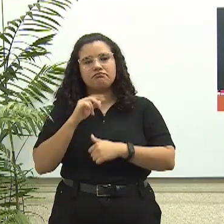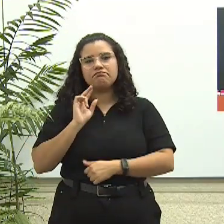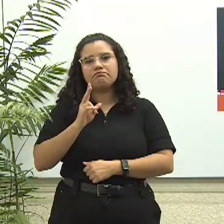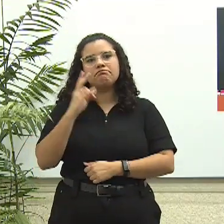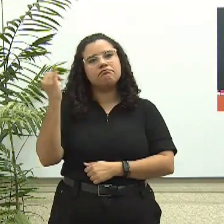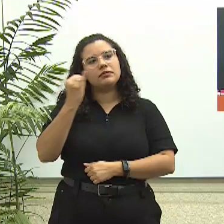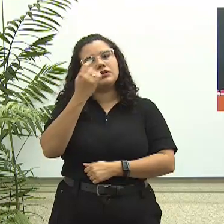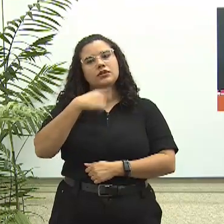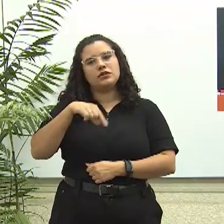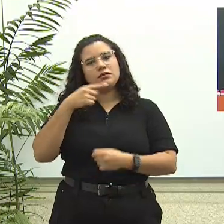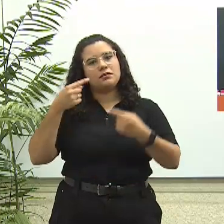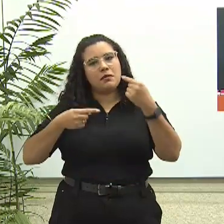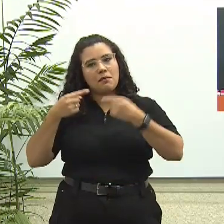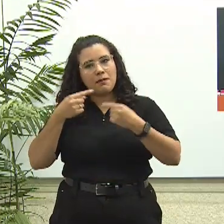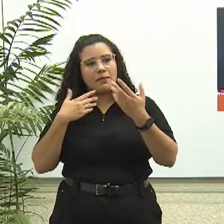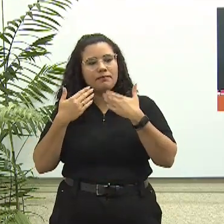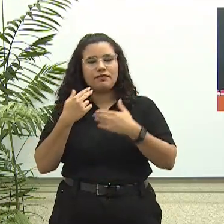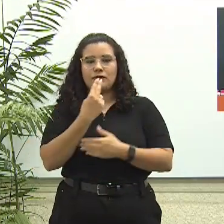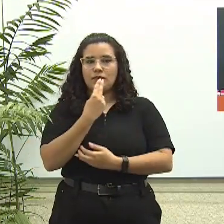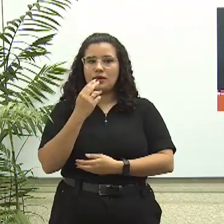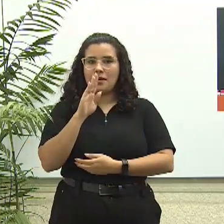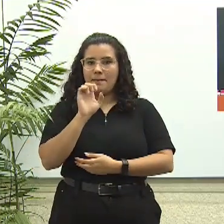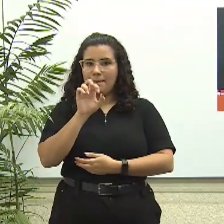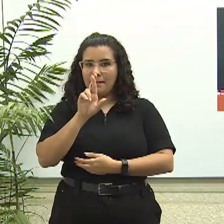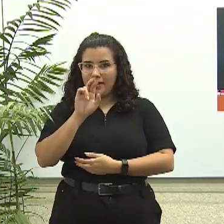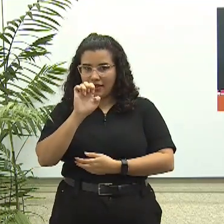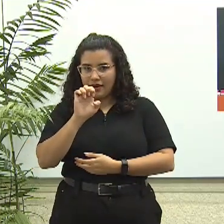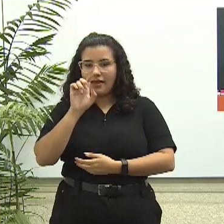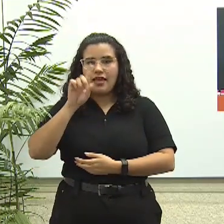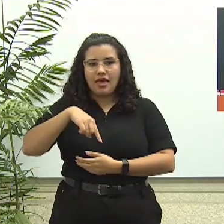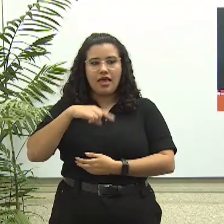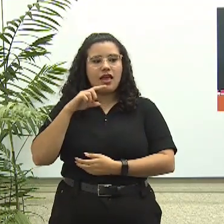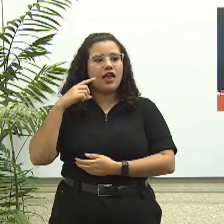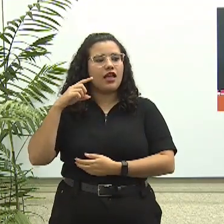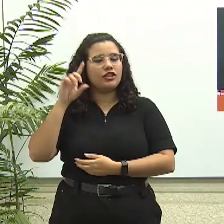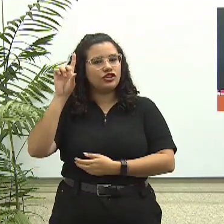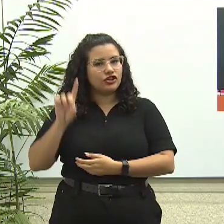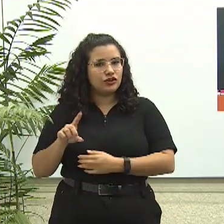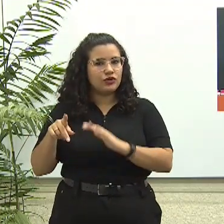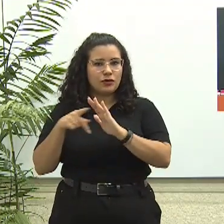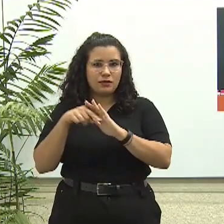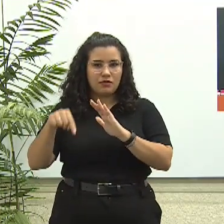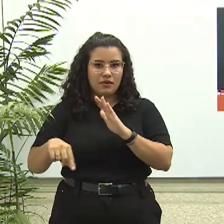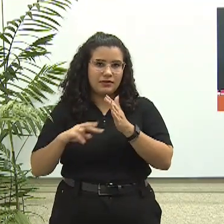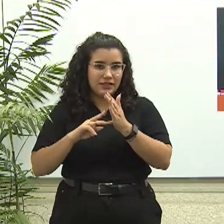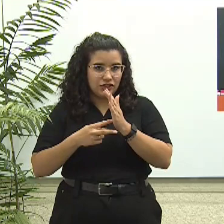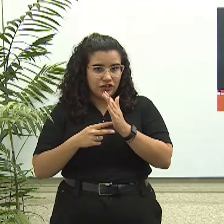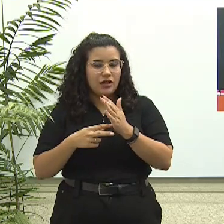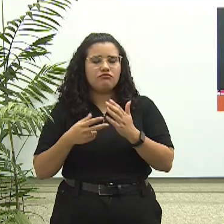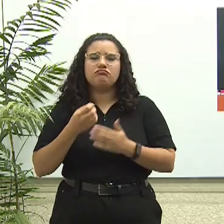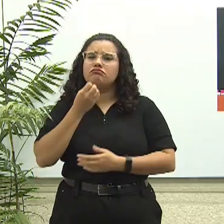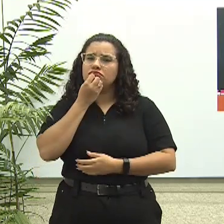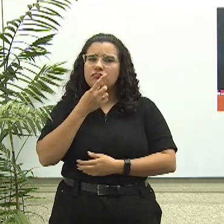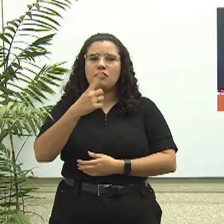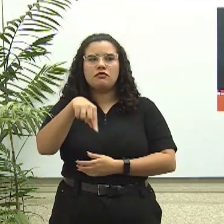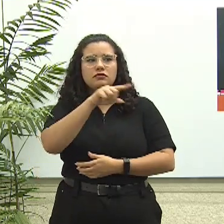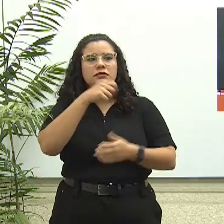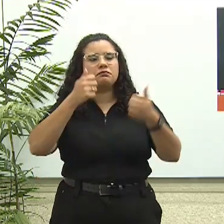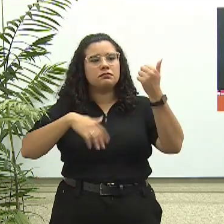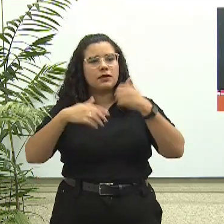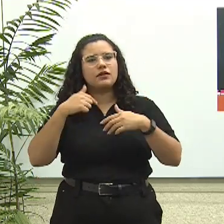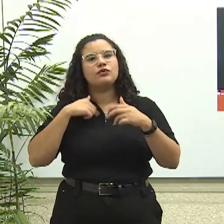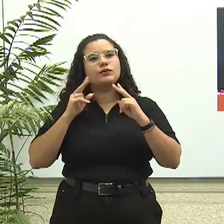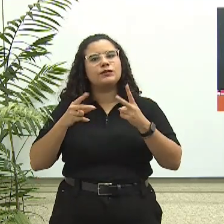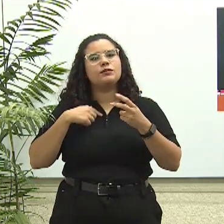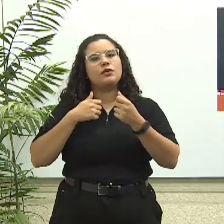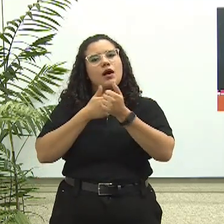ouvir o debate muito prazer meu nome é Iber também sou diretor aqui do sindicato eh muito bom sempre ouvir as falas acompanha o trabalho do